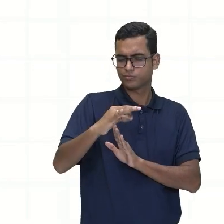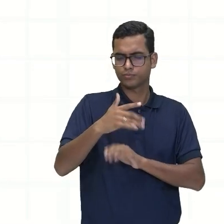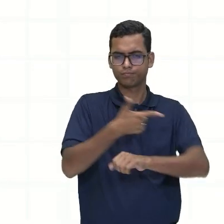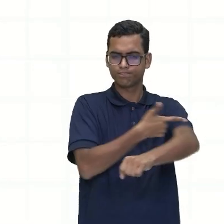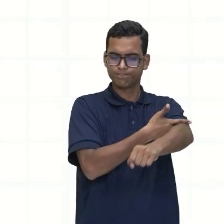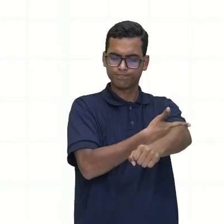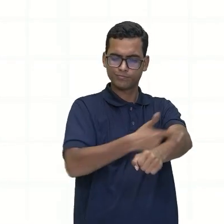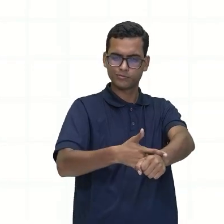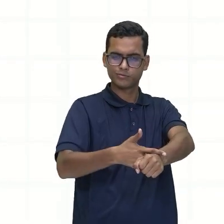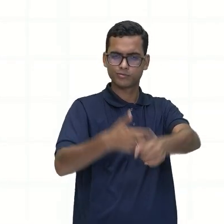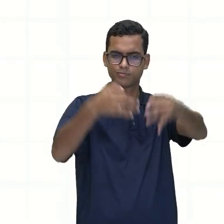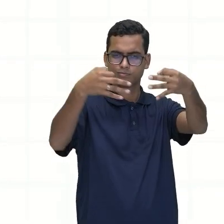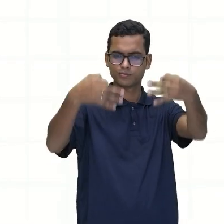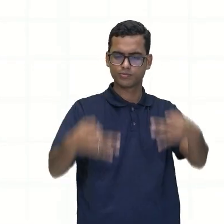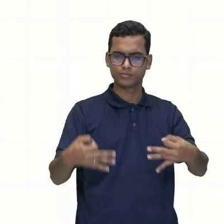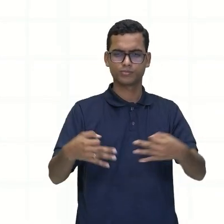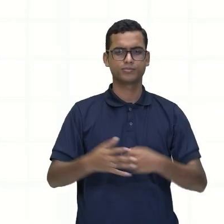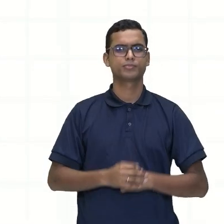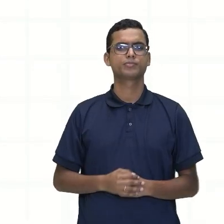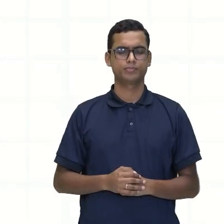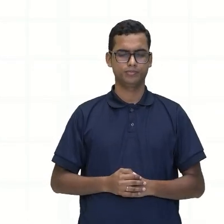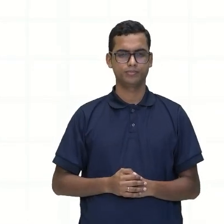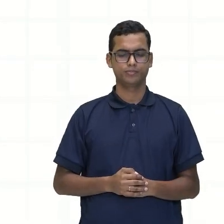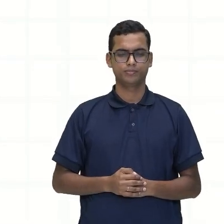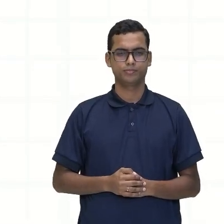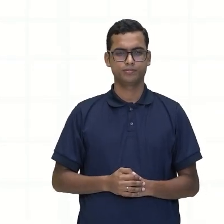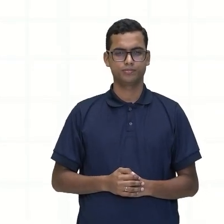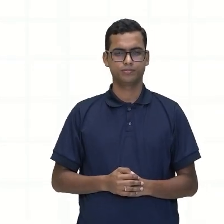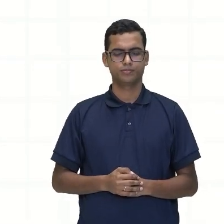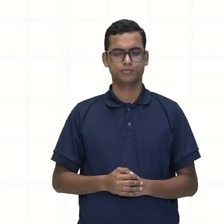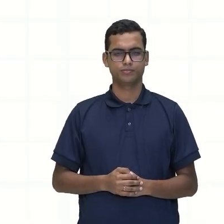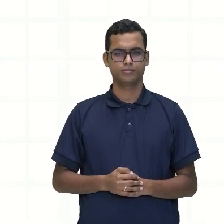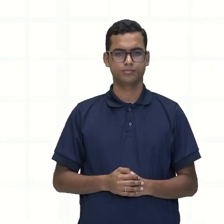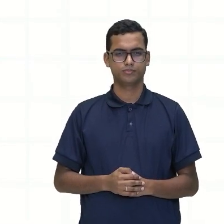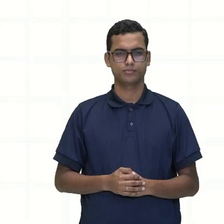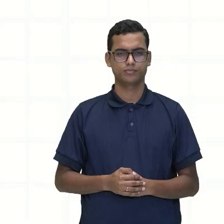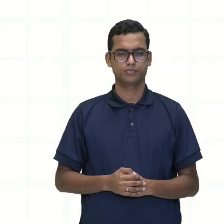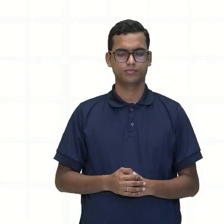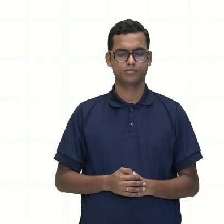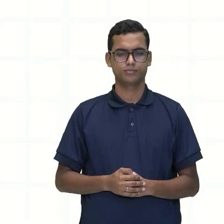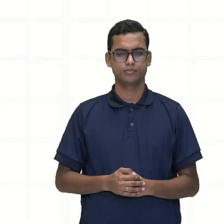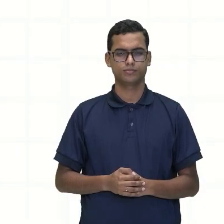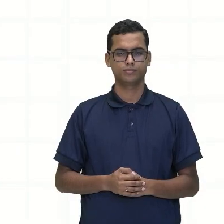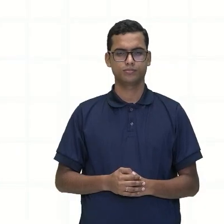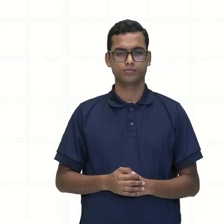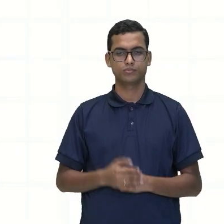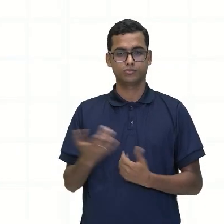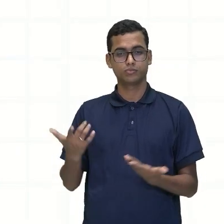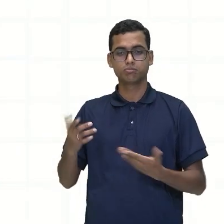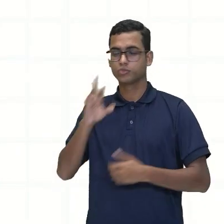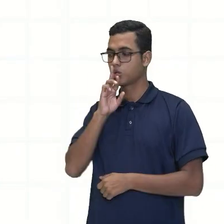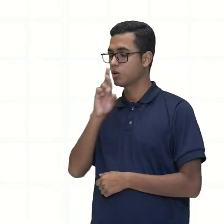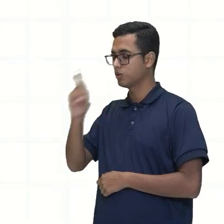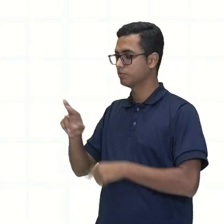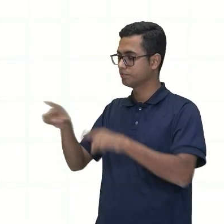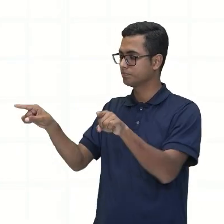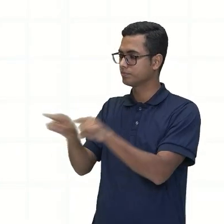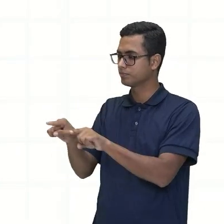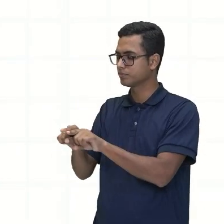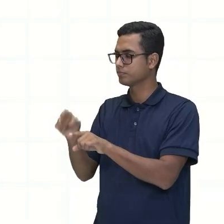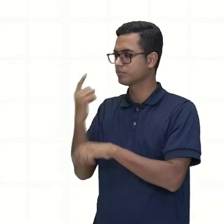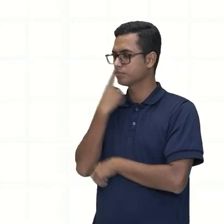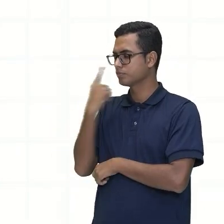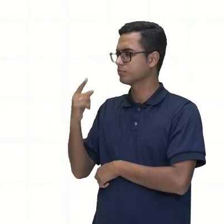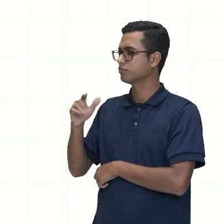Então essa é a pergunta correta, é uma forma polite, polido, educada. E aí a resposta muda. Hey Pedro,